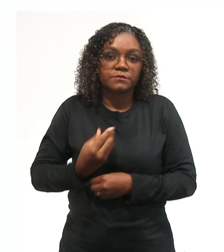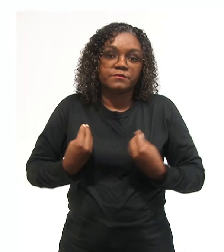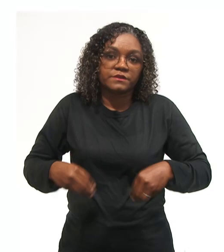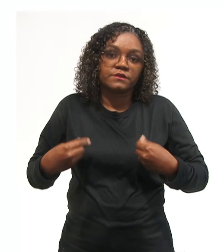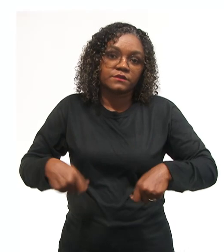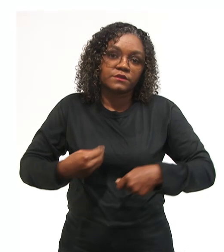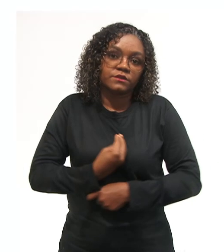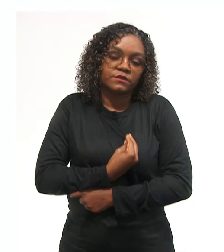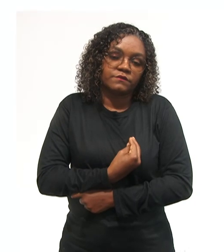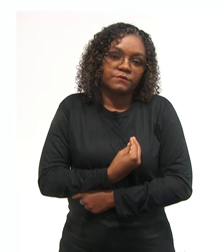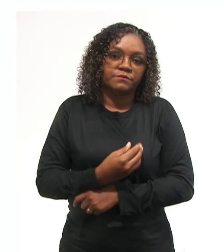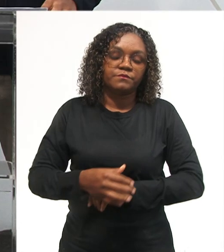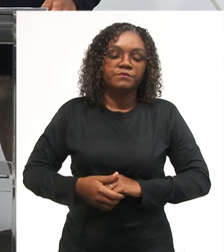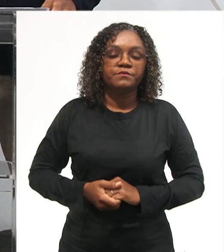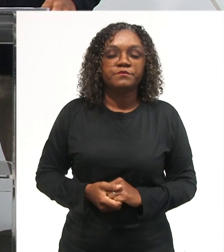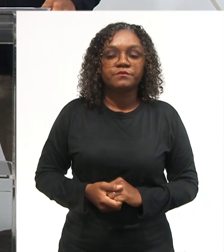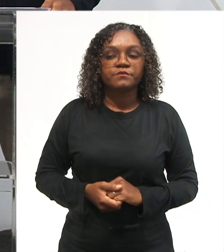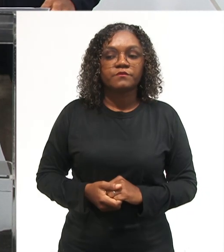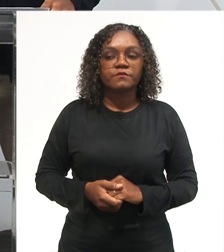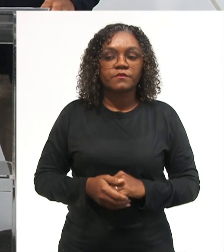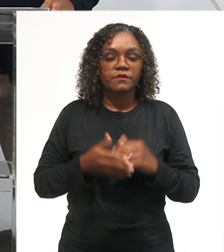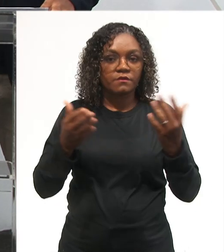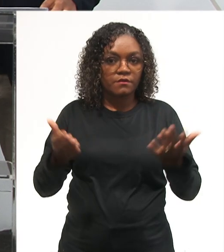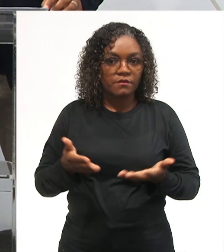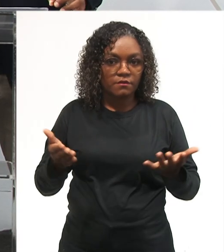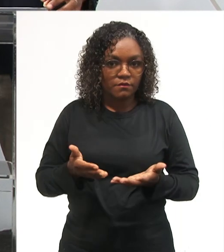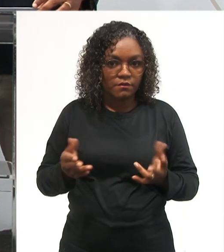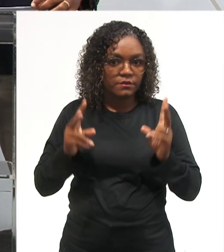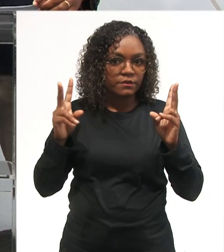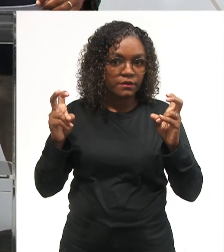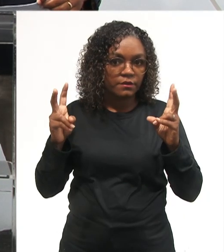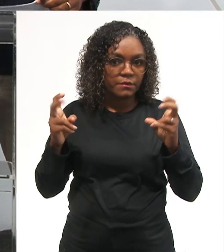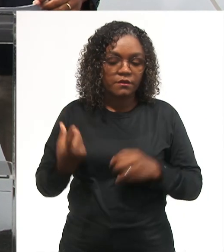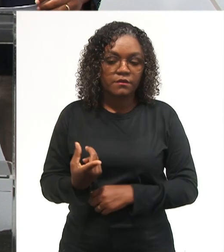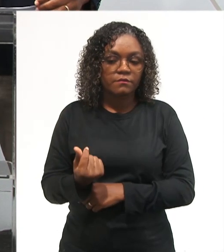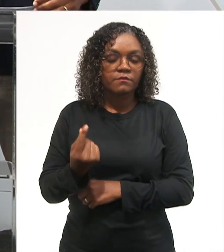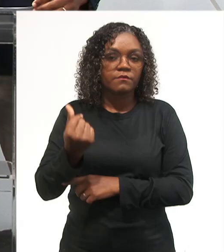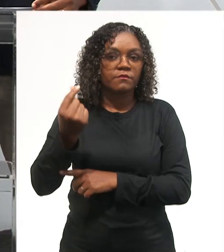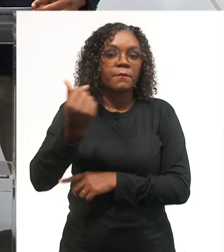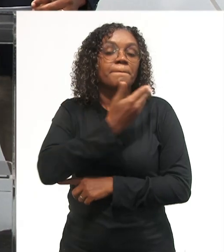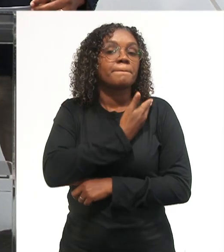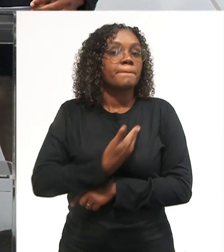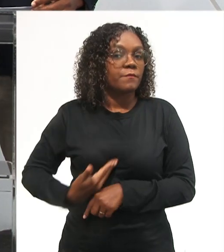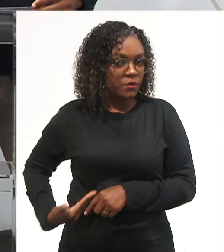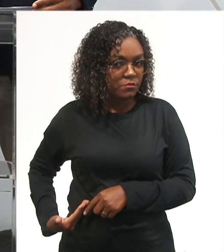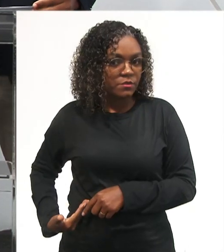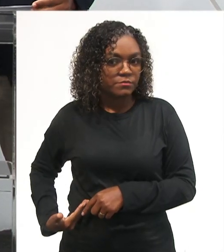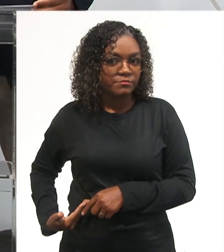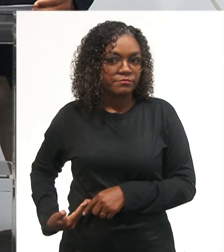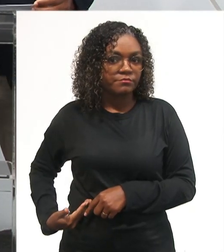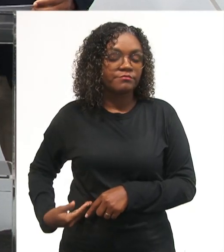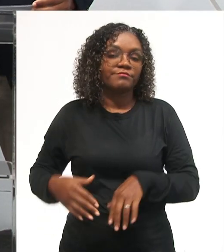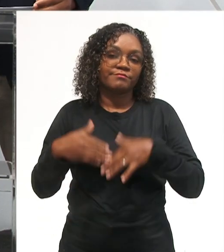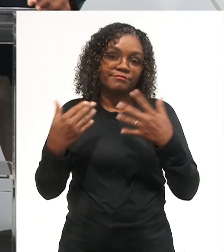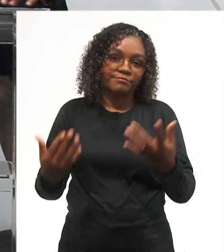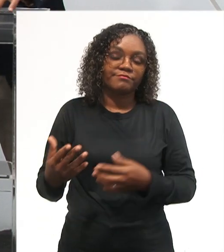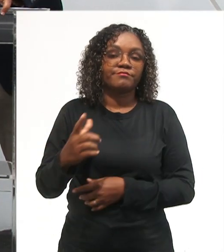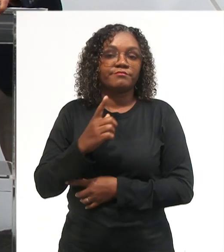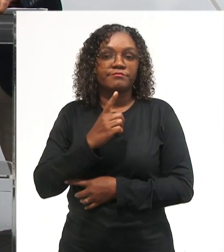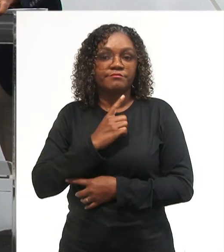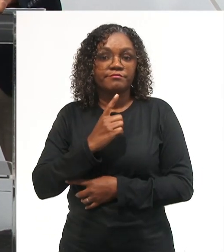Nós vamos falar sobre o orçamento público e ele é um instrumento das funções econômicas do